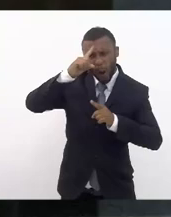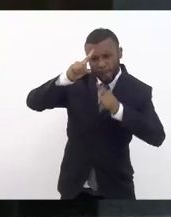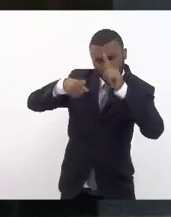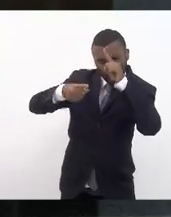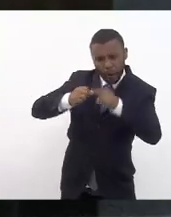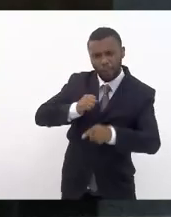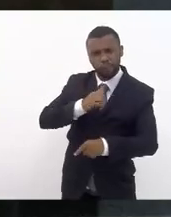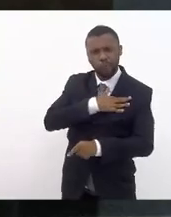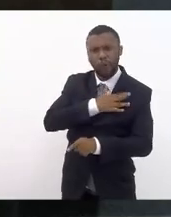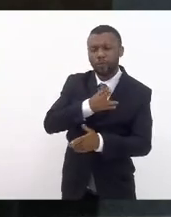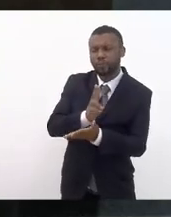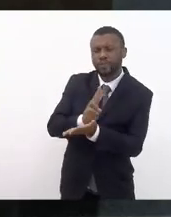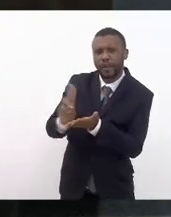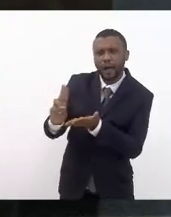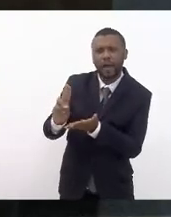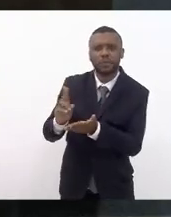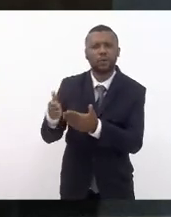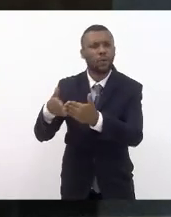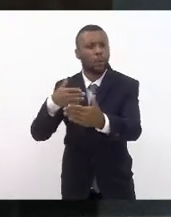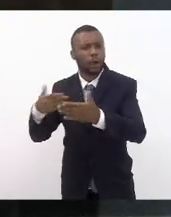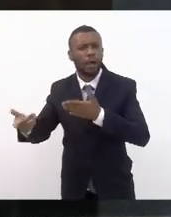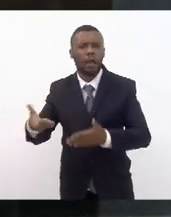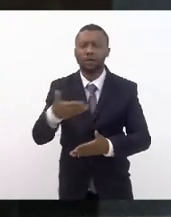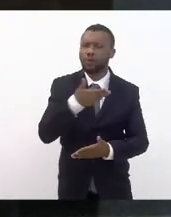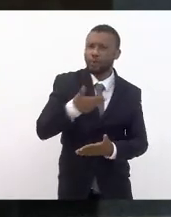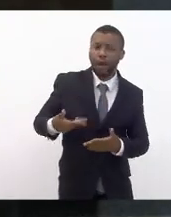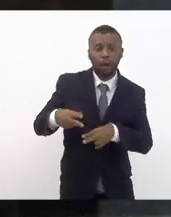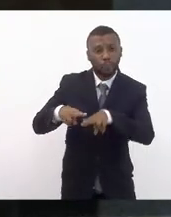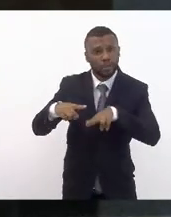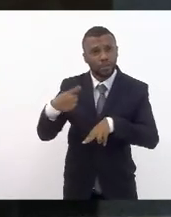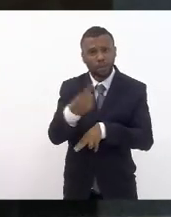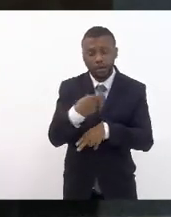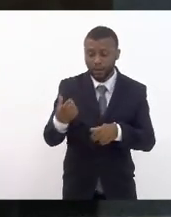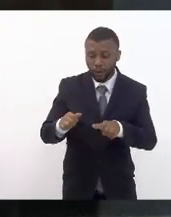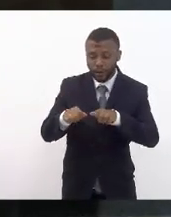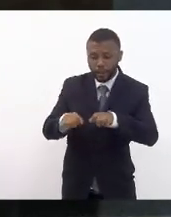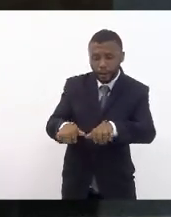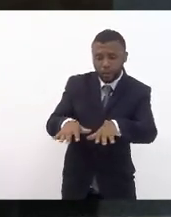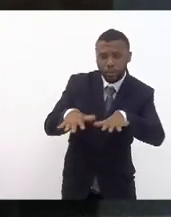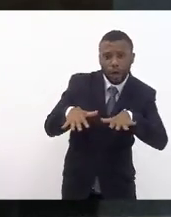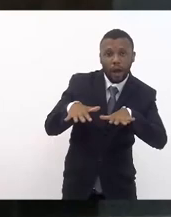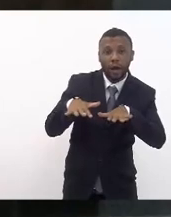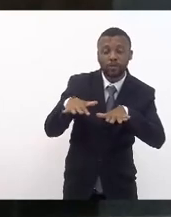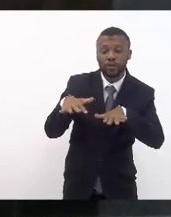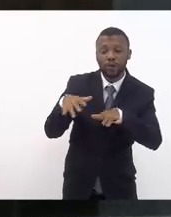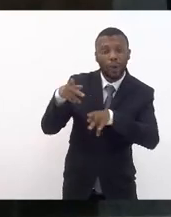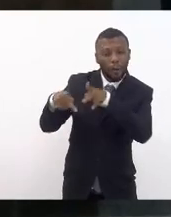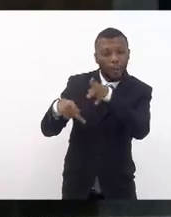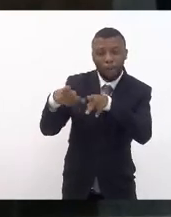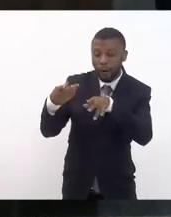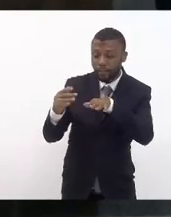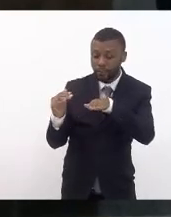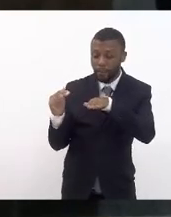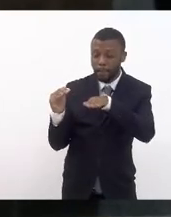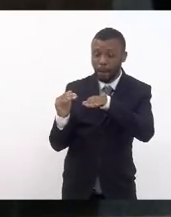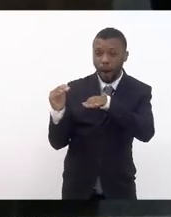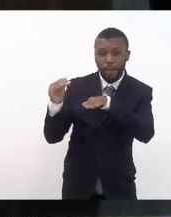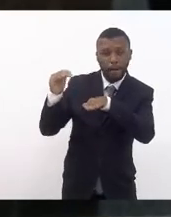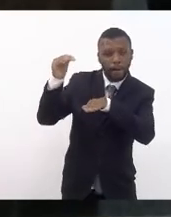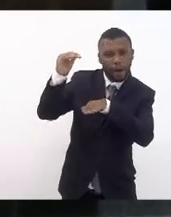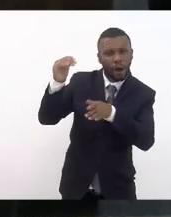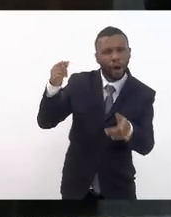por isso que nós estamos aqui embaixo e o povo em cima. É assim em todos os países democráticos.